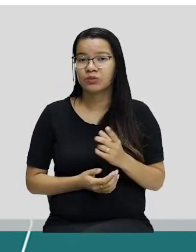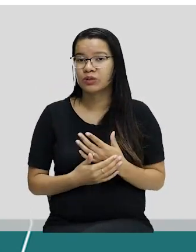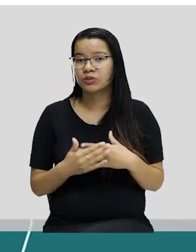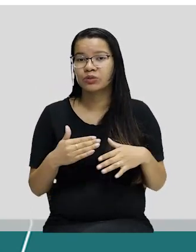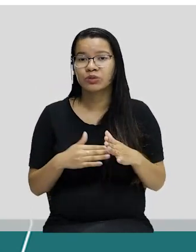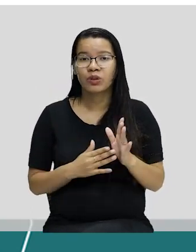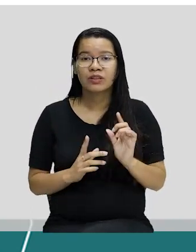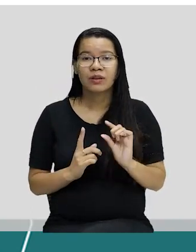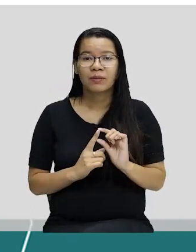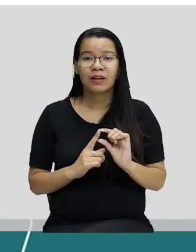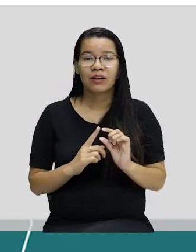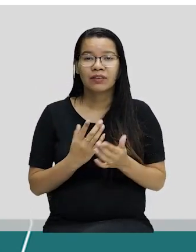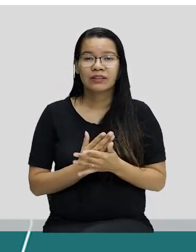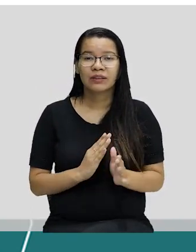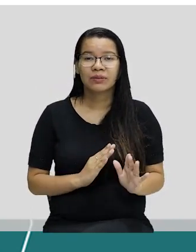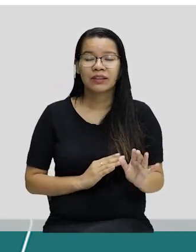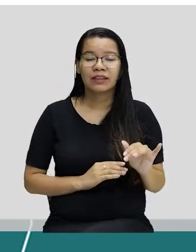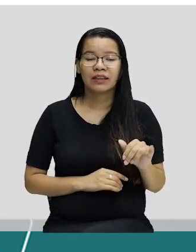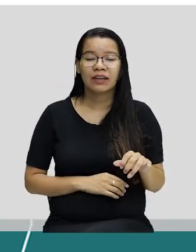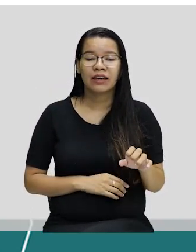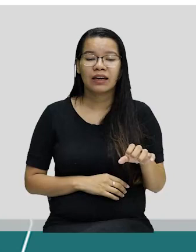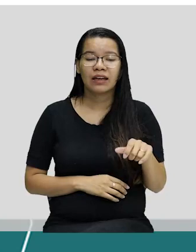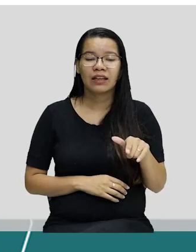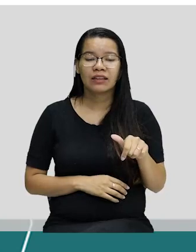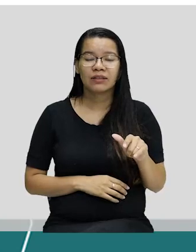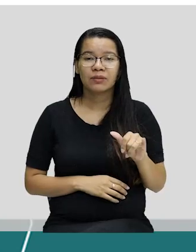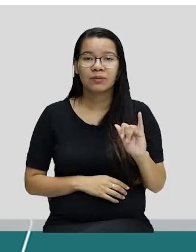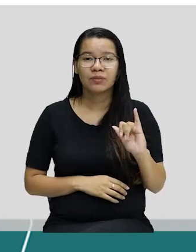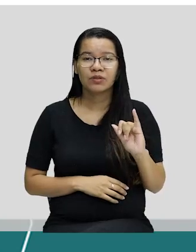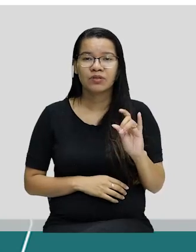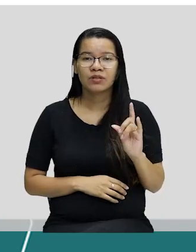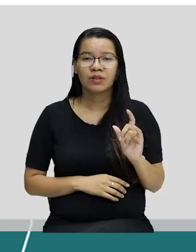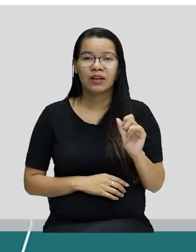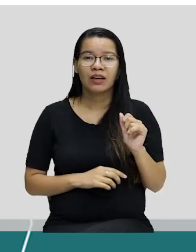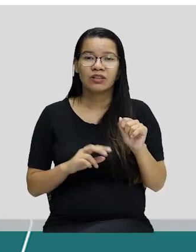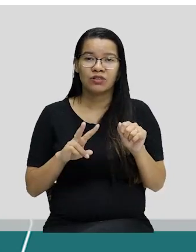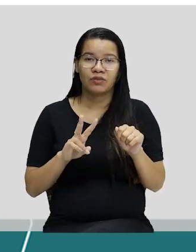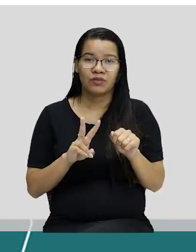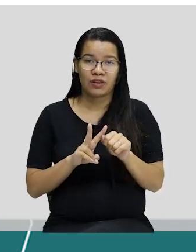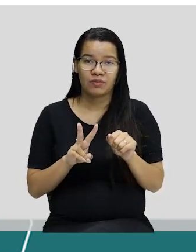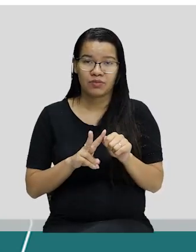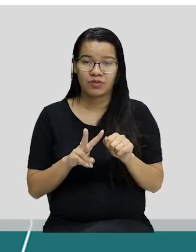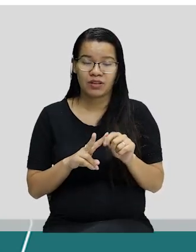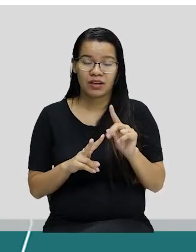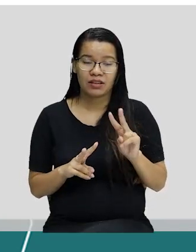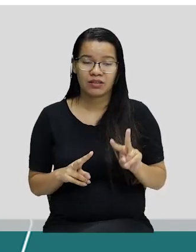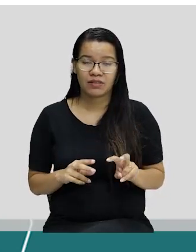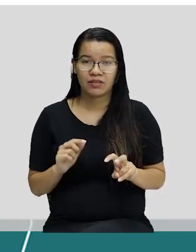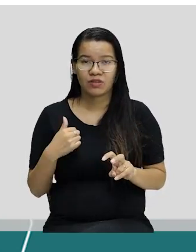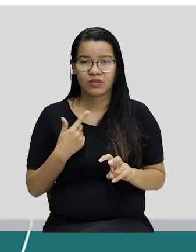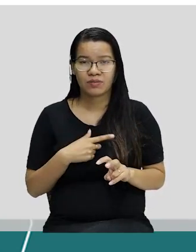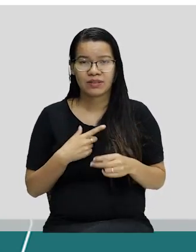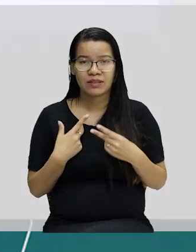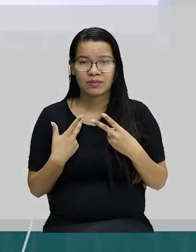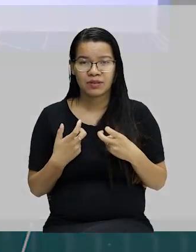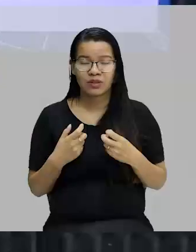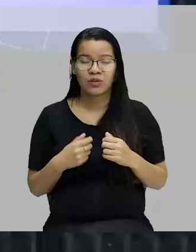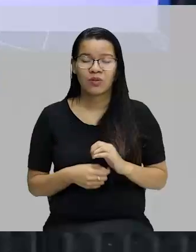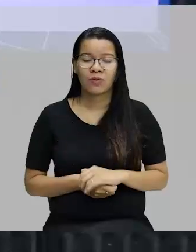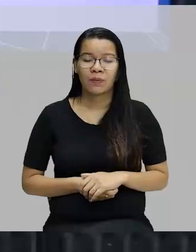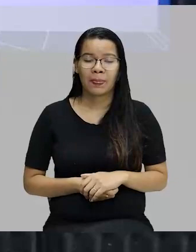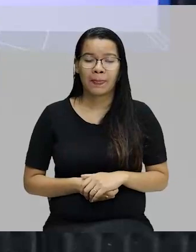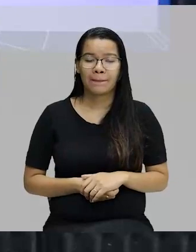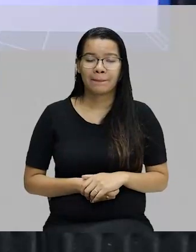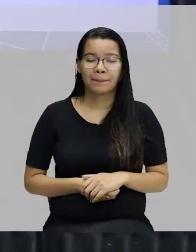palavras que terminam em L e Y são advérbios. Muitas vezes a gente vai observar que esse L e Y também pode